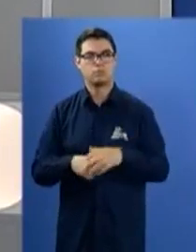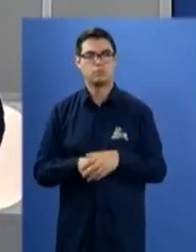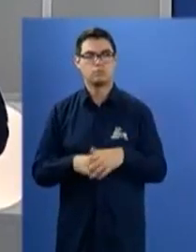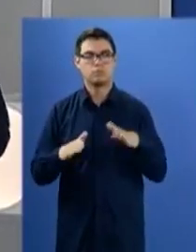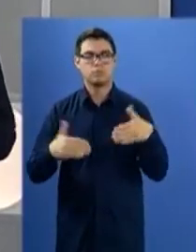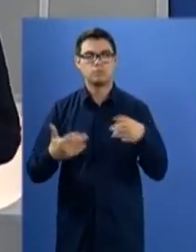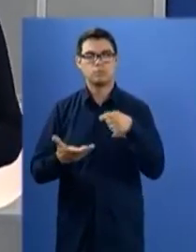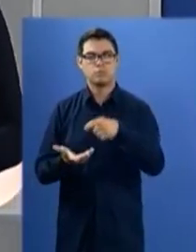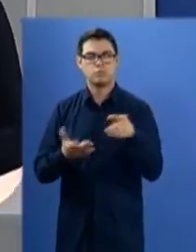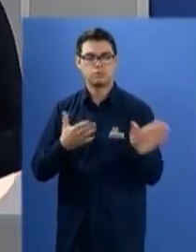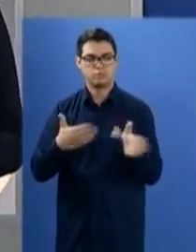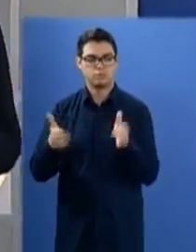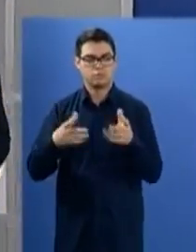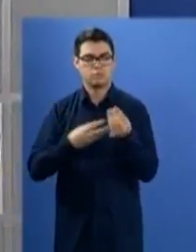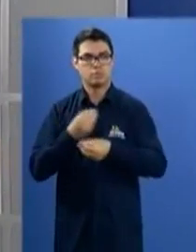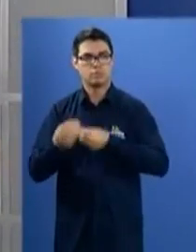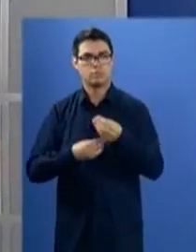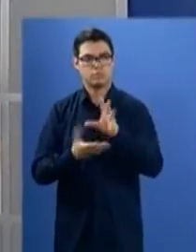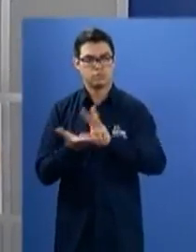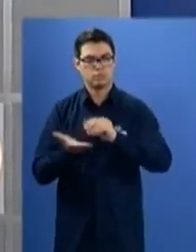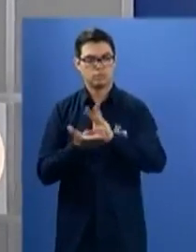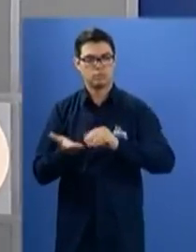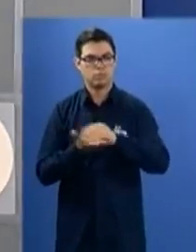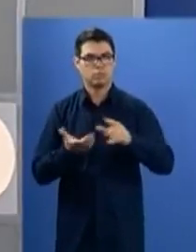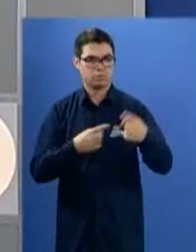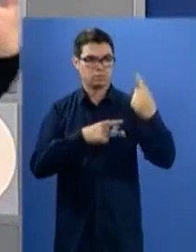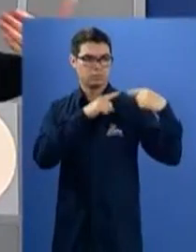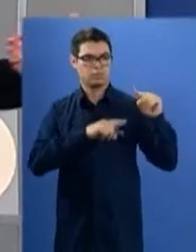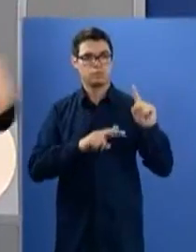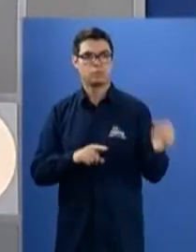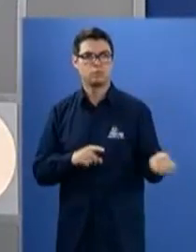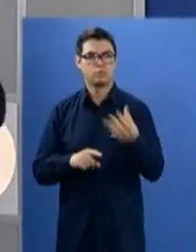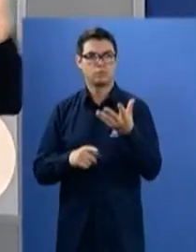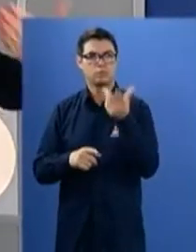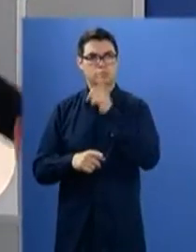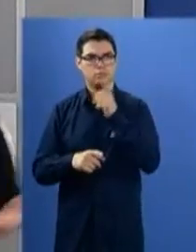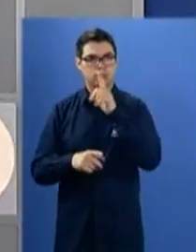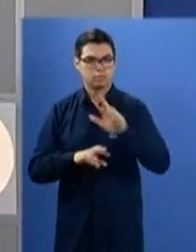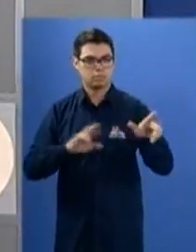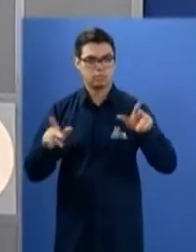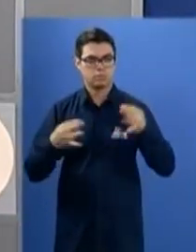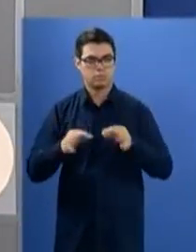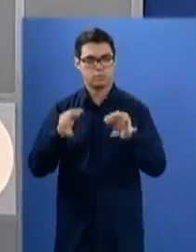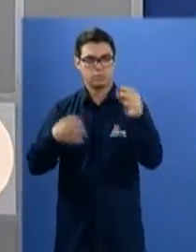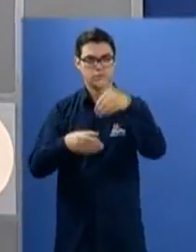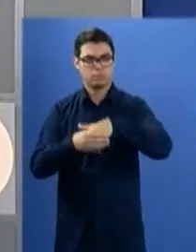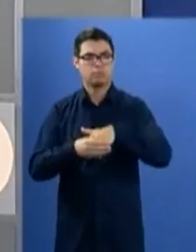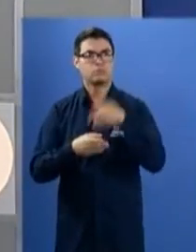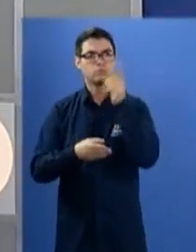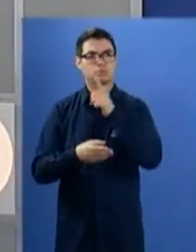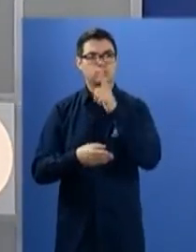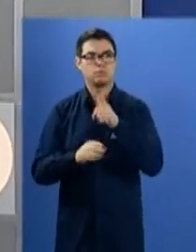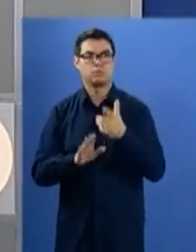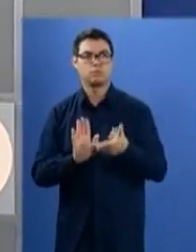Quando ele foi produzido, não foi apenas copiado o modelo anterior, mas foi inovado com outras tecnologias que deram